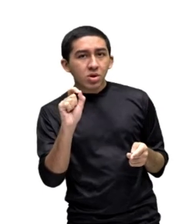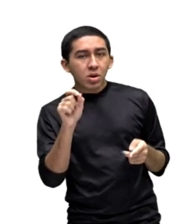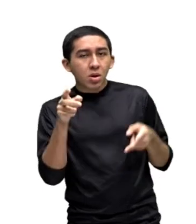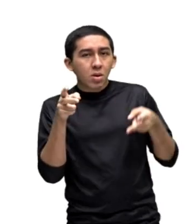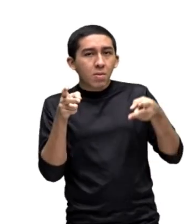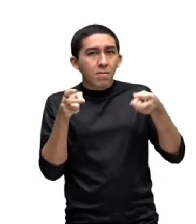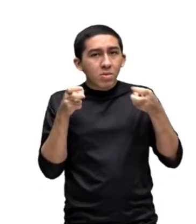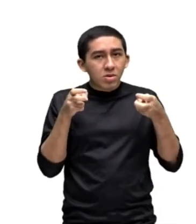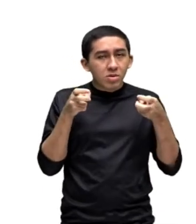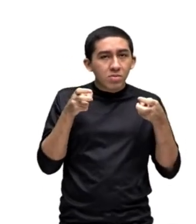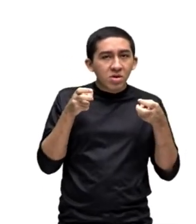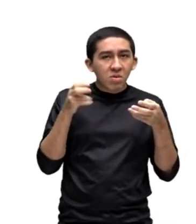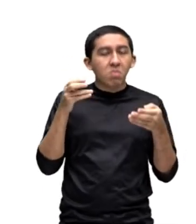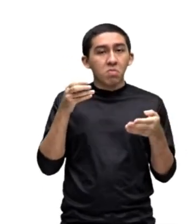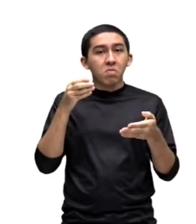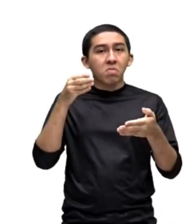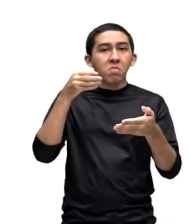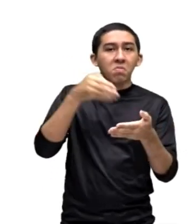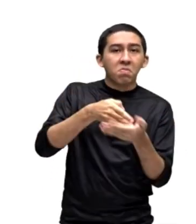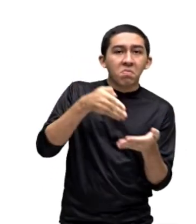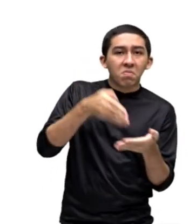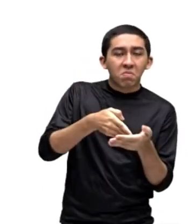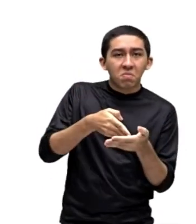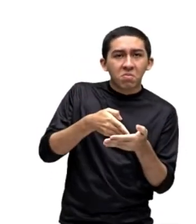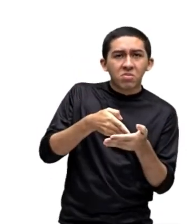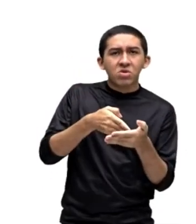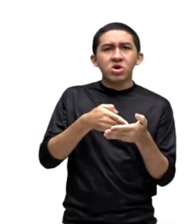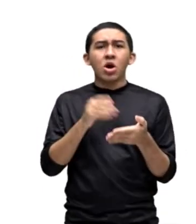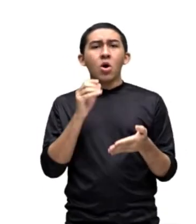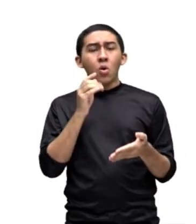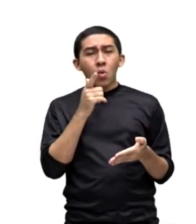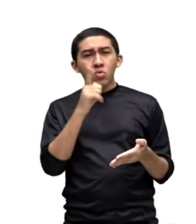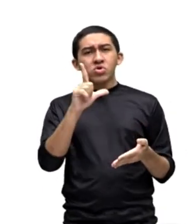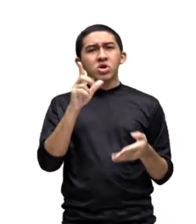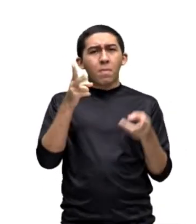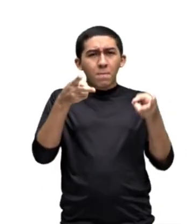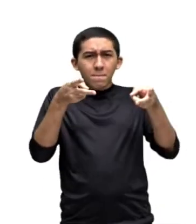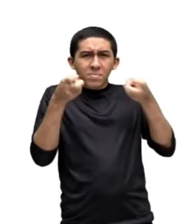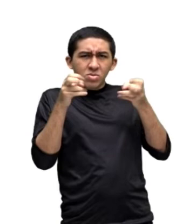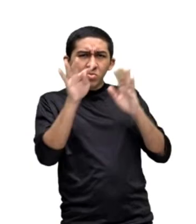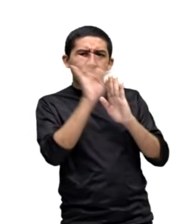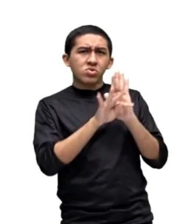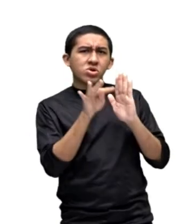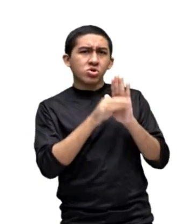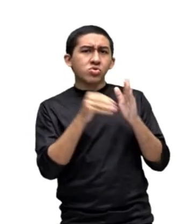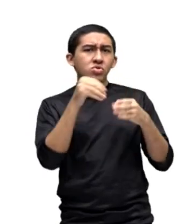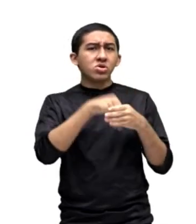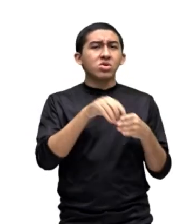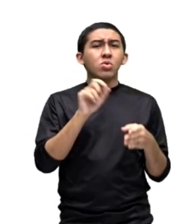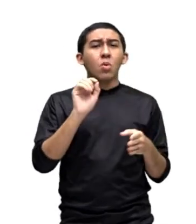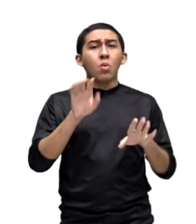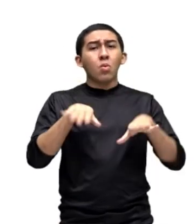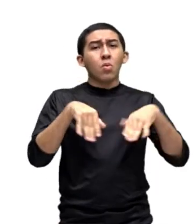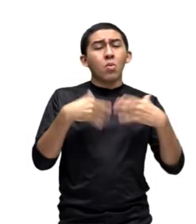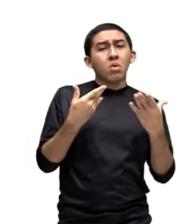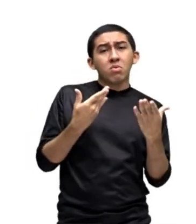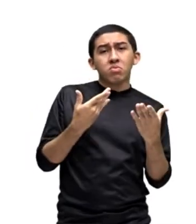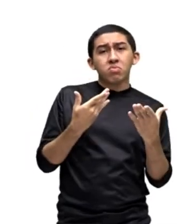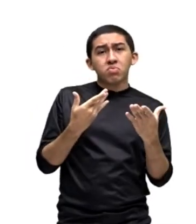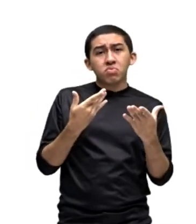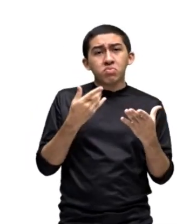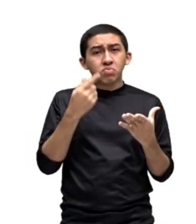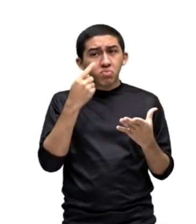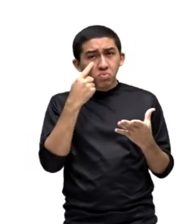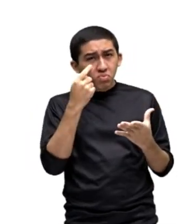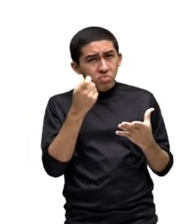gente explicite, né? Que nós possamos observar o que no texto me traz de pista para que eu